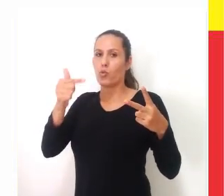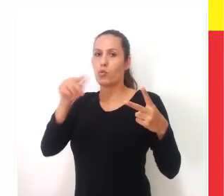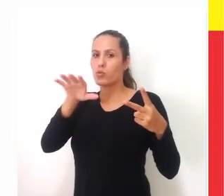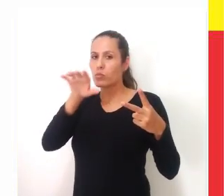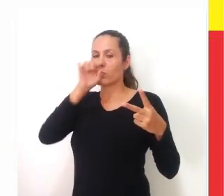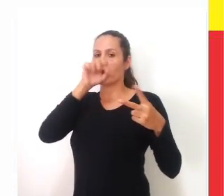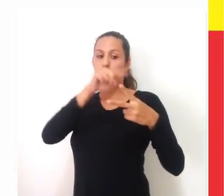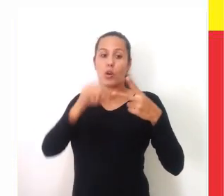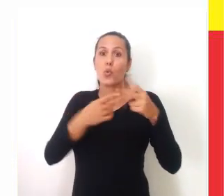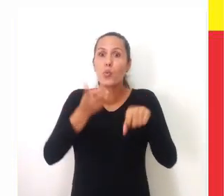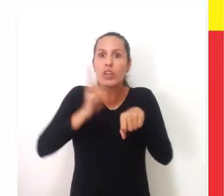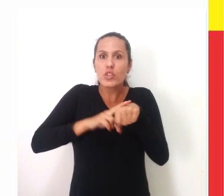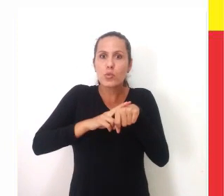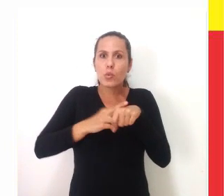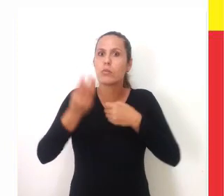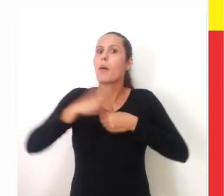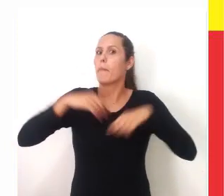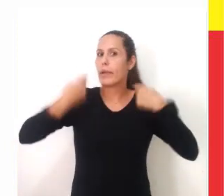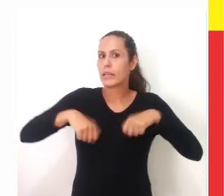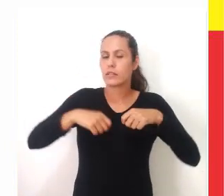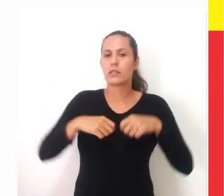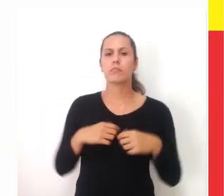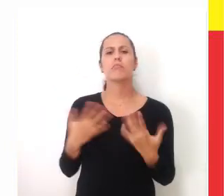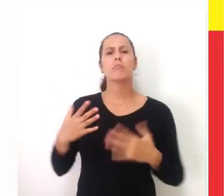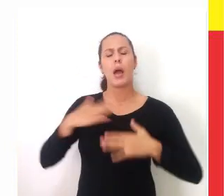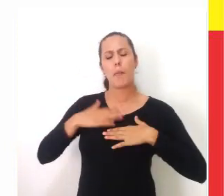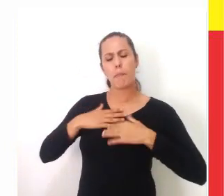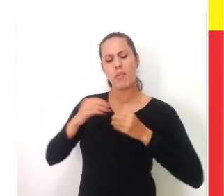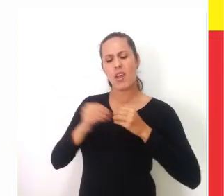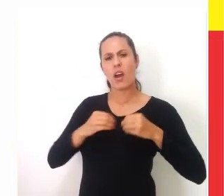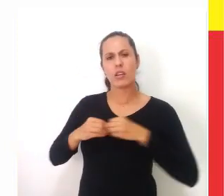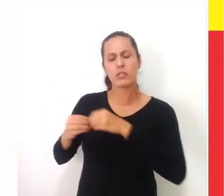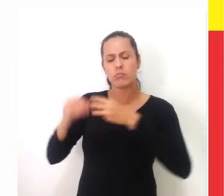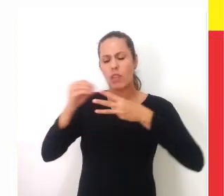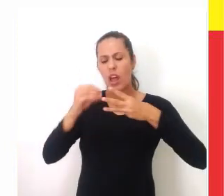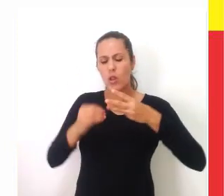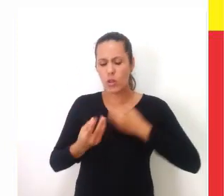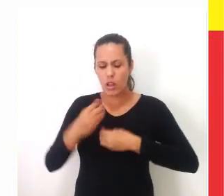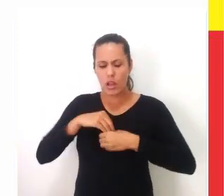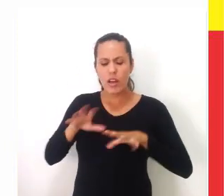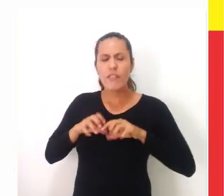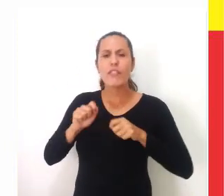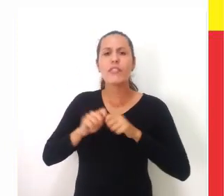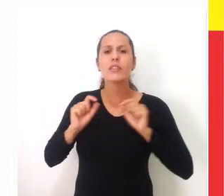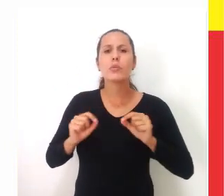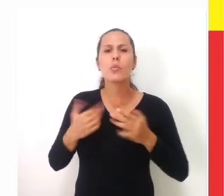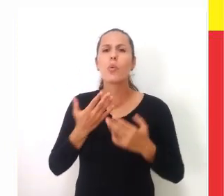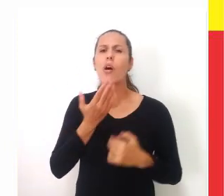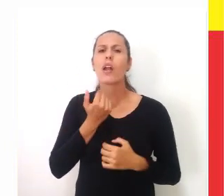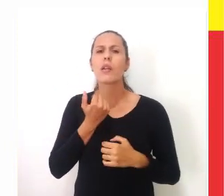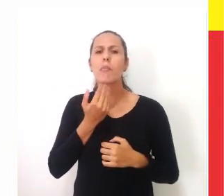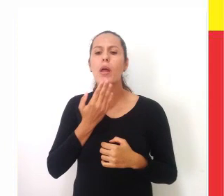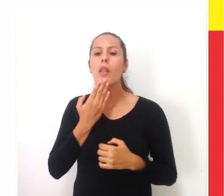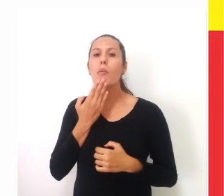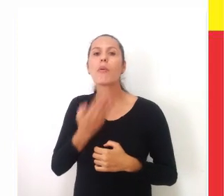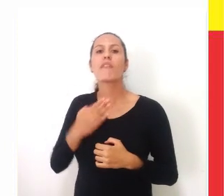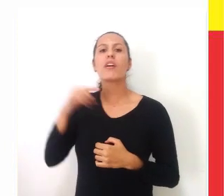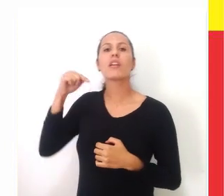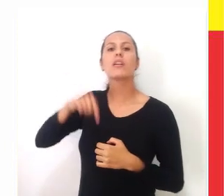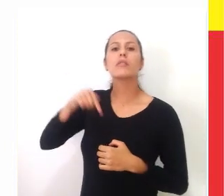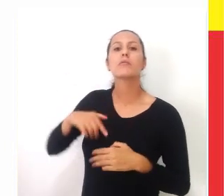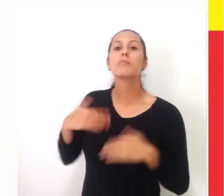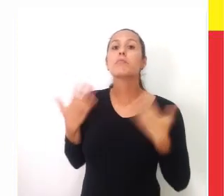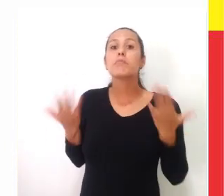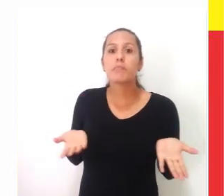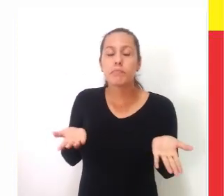células preferem? Que elas tiram a energia. Qual seria o alimento